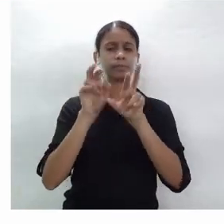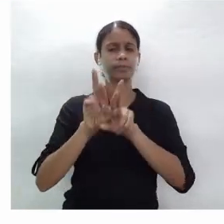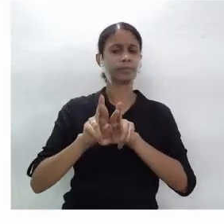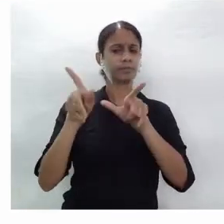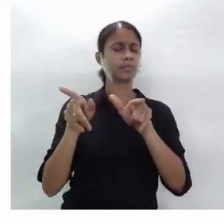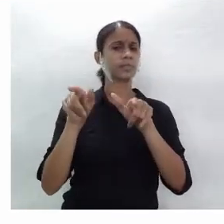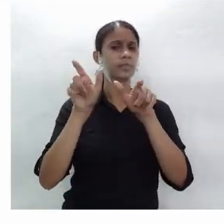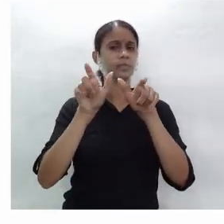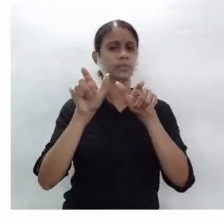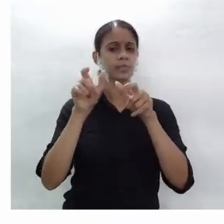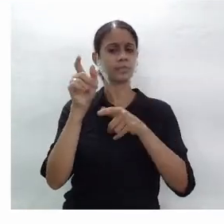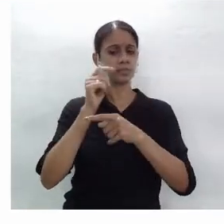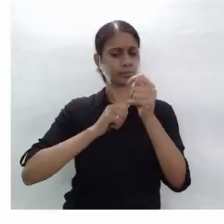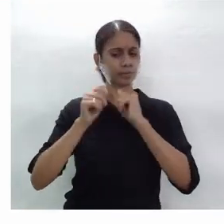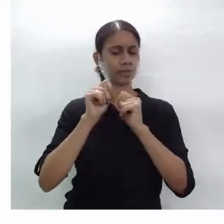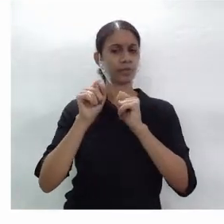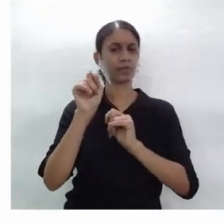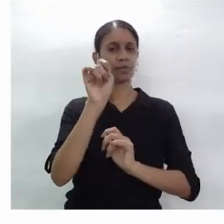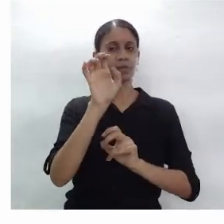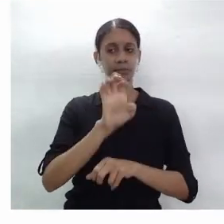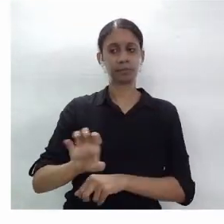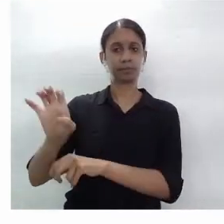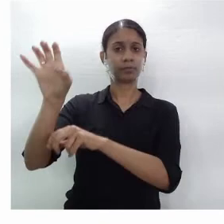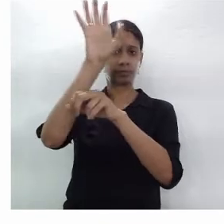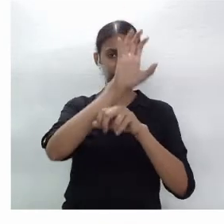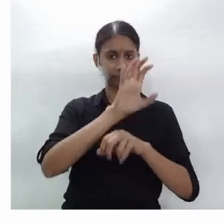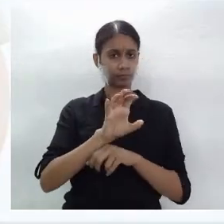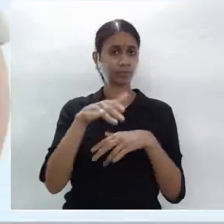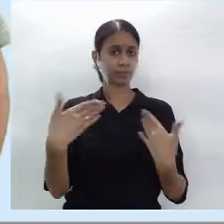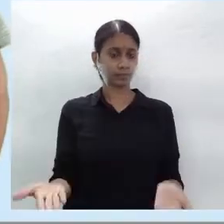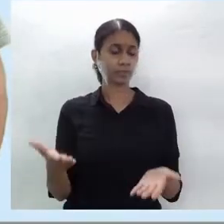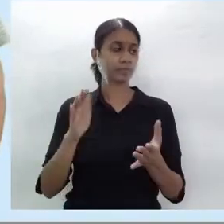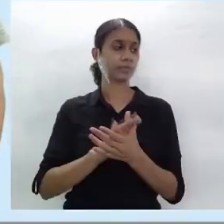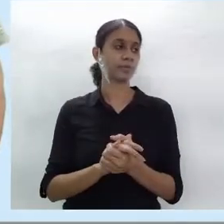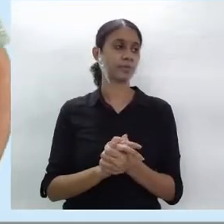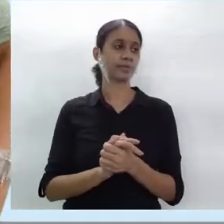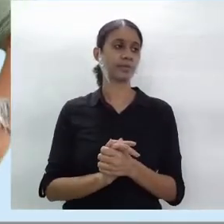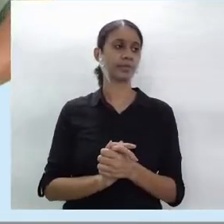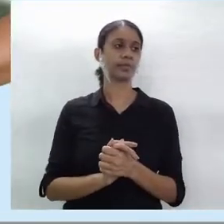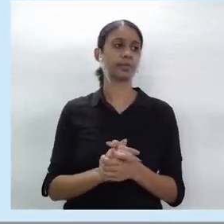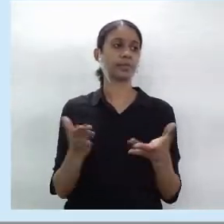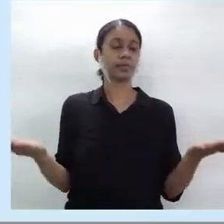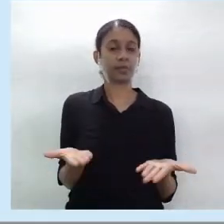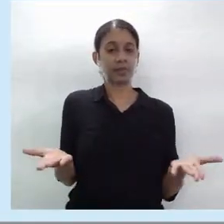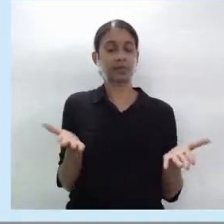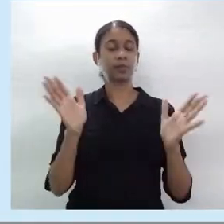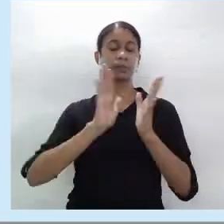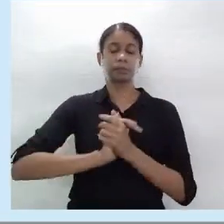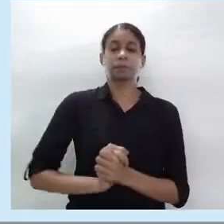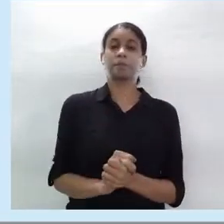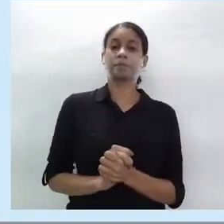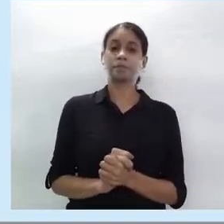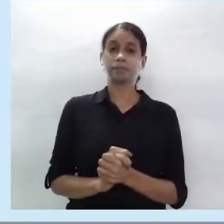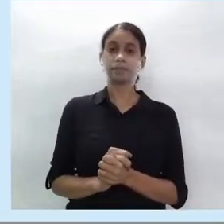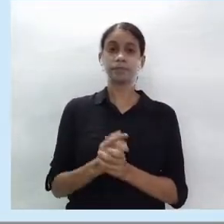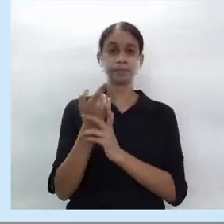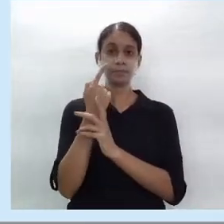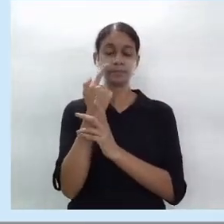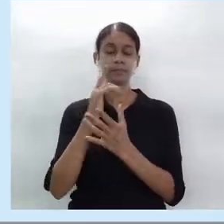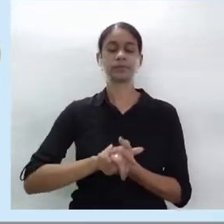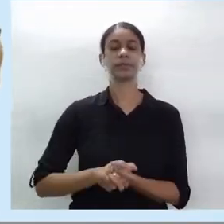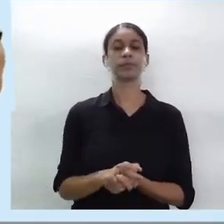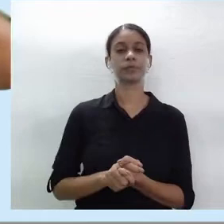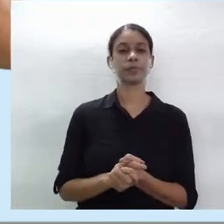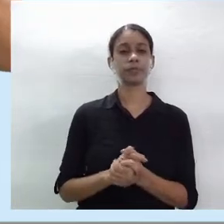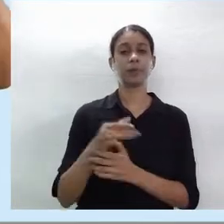regionais. Tá? Então, volta para mim. Ok? Então, veja só. O Brasil é